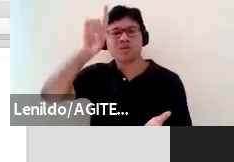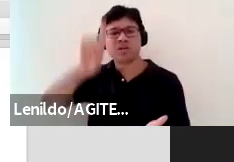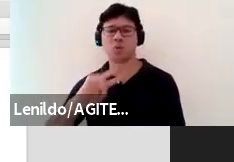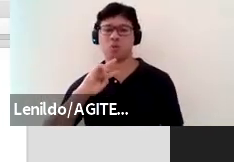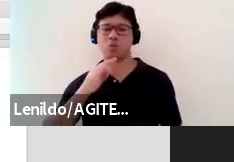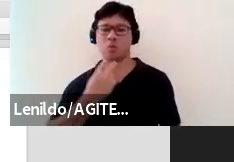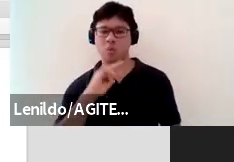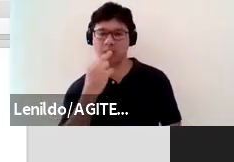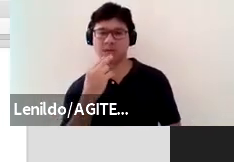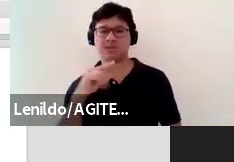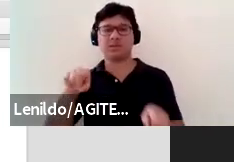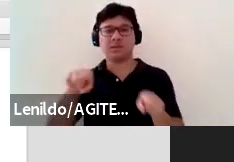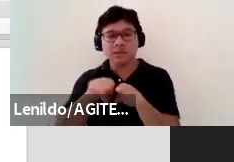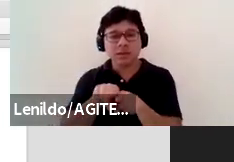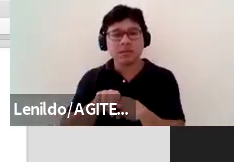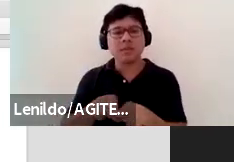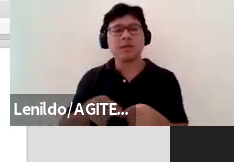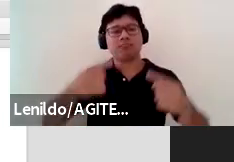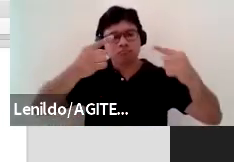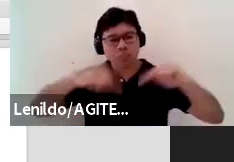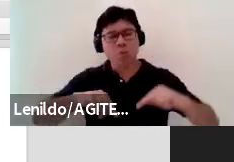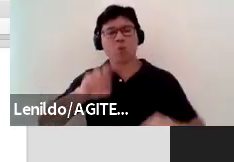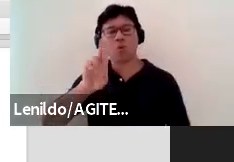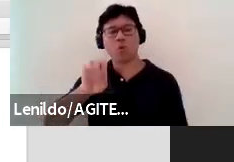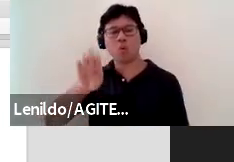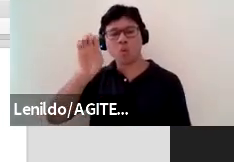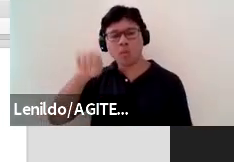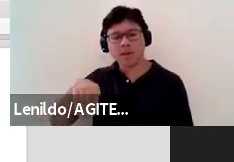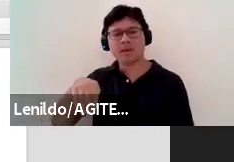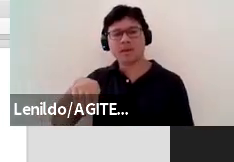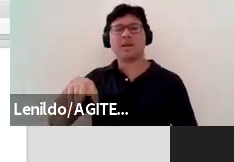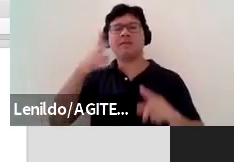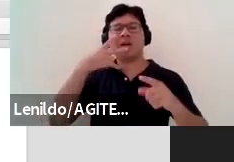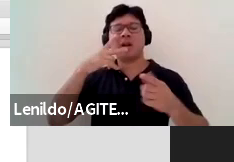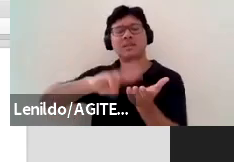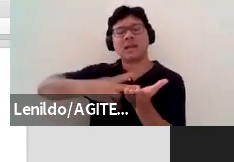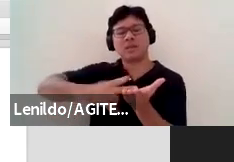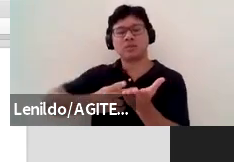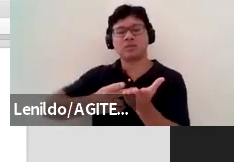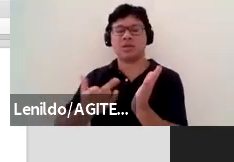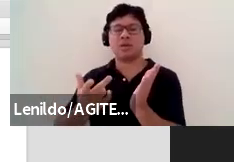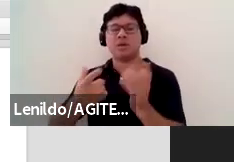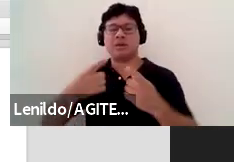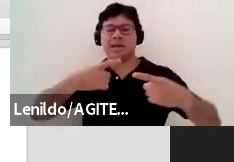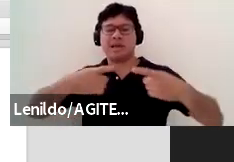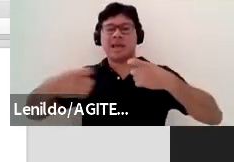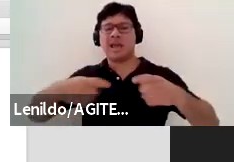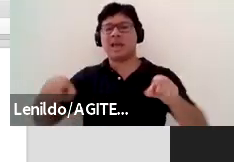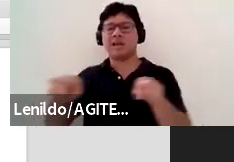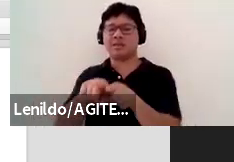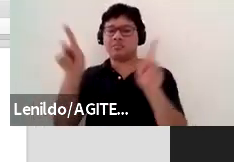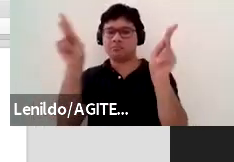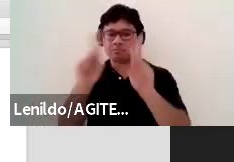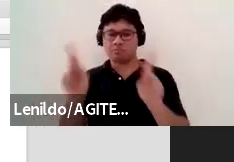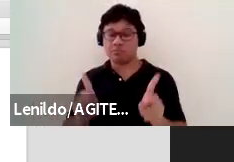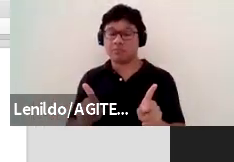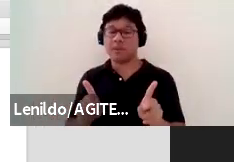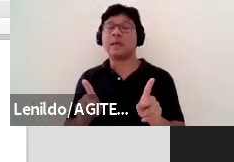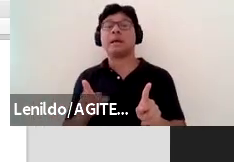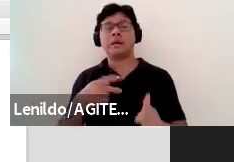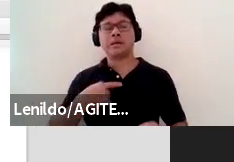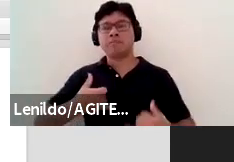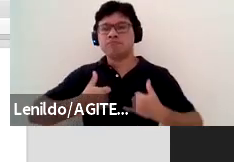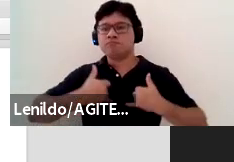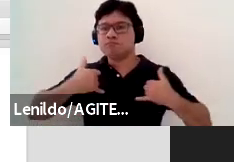E, de novo, tivemos o querido Rubens falando sobre a tradução de Guerra e Paz. E, assim, é um privilégio imenso contar com essas